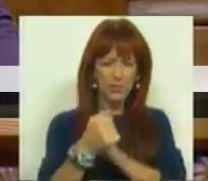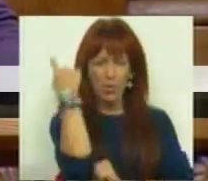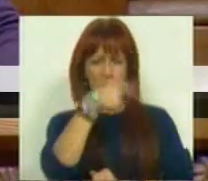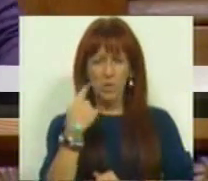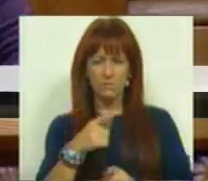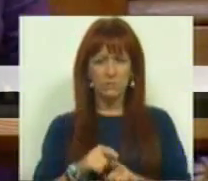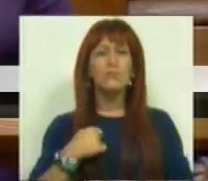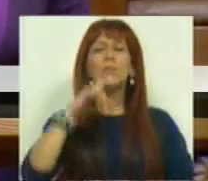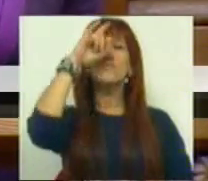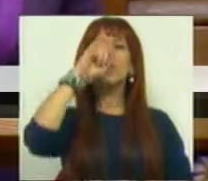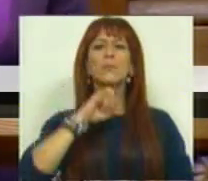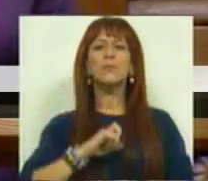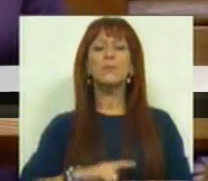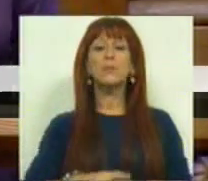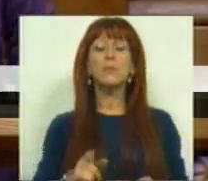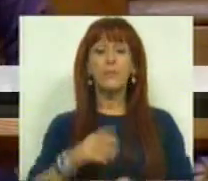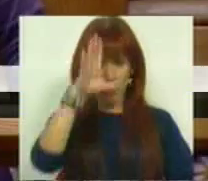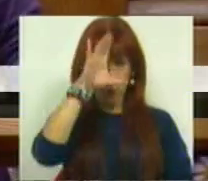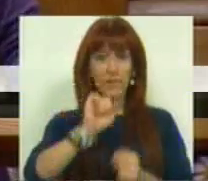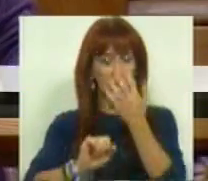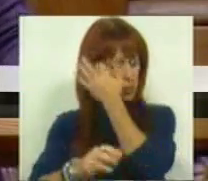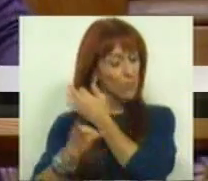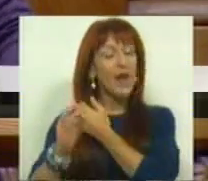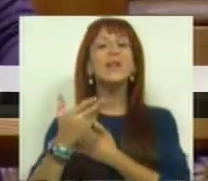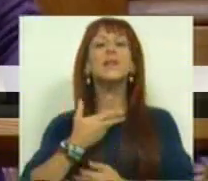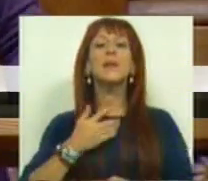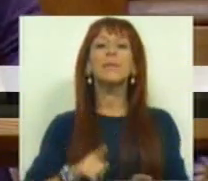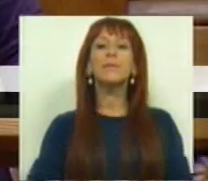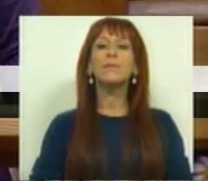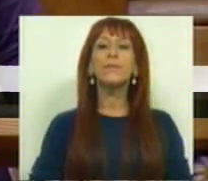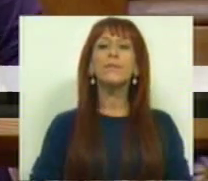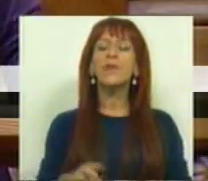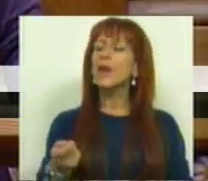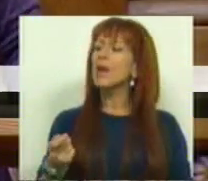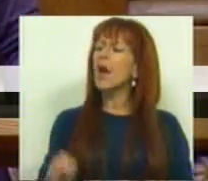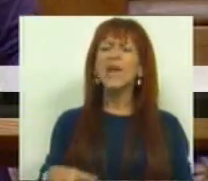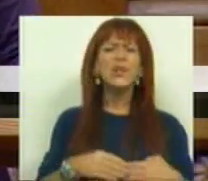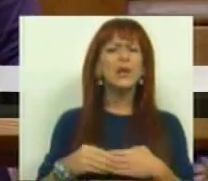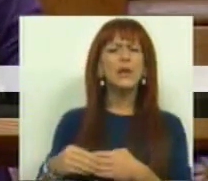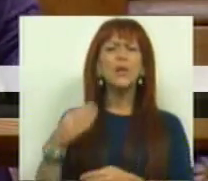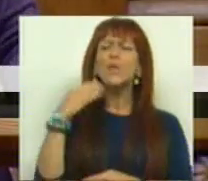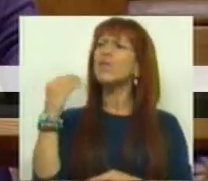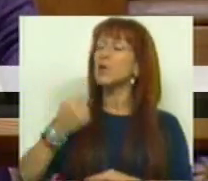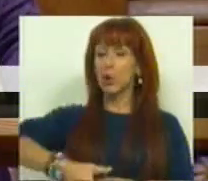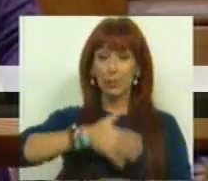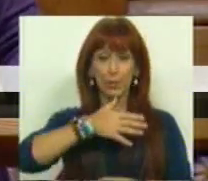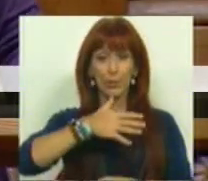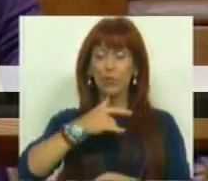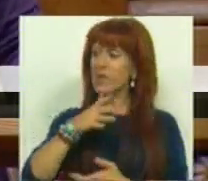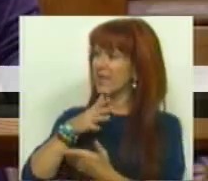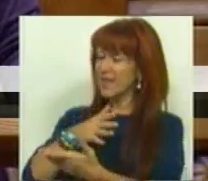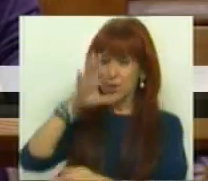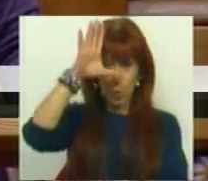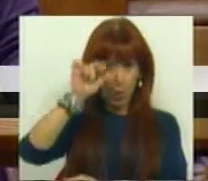transfiguração e recordemos, foi um ministro do PSD, um antigo líder, um conhecido comentador, que disse